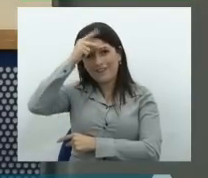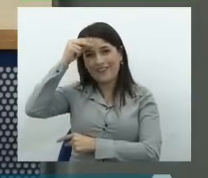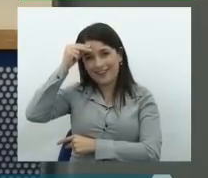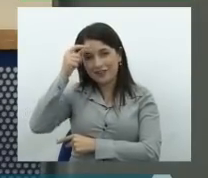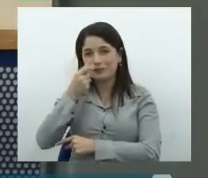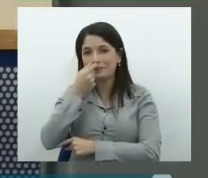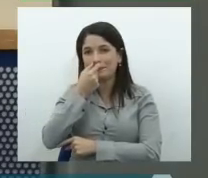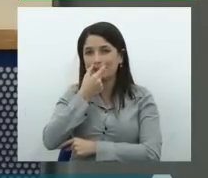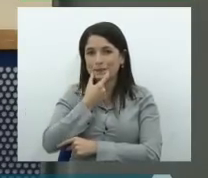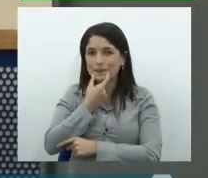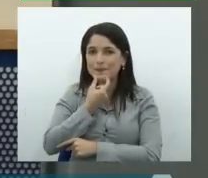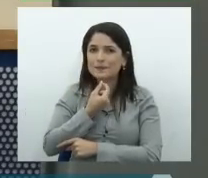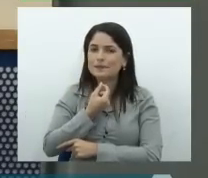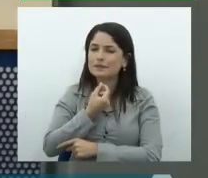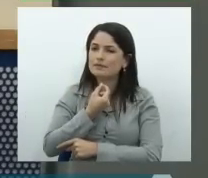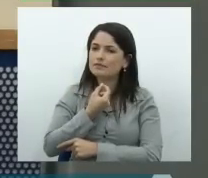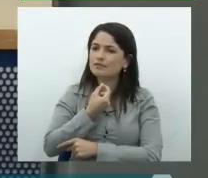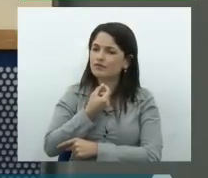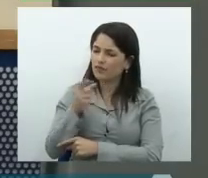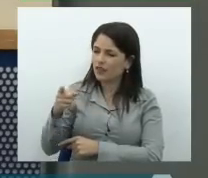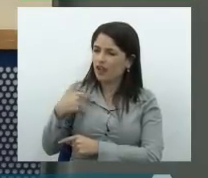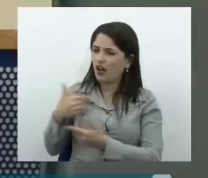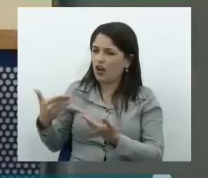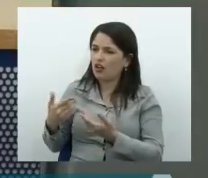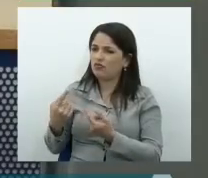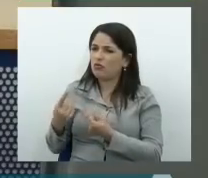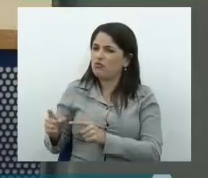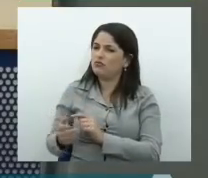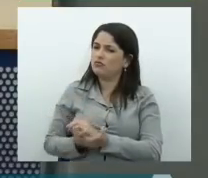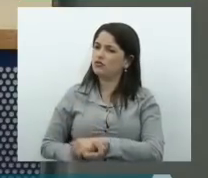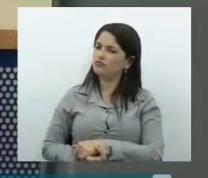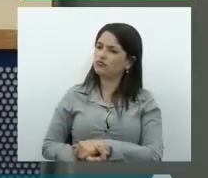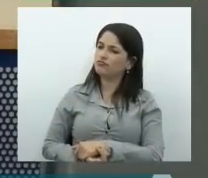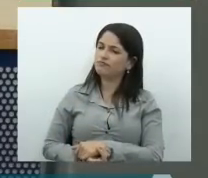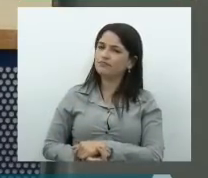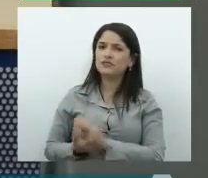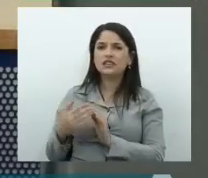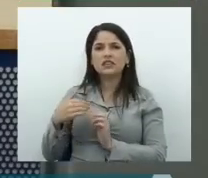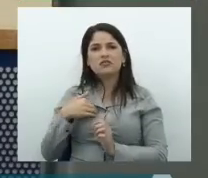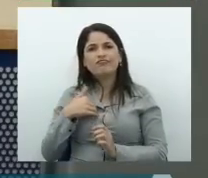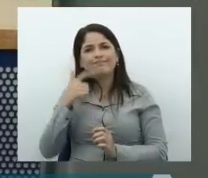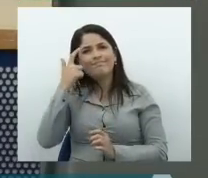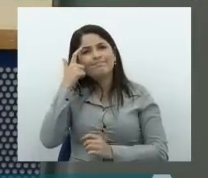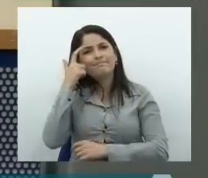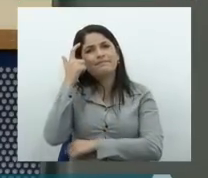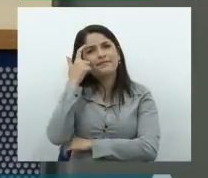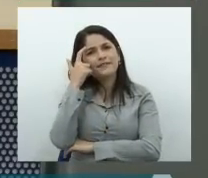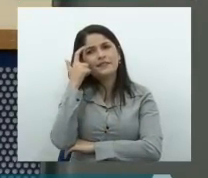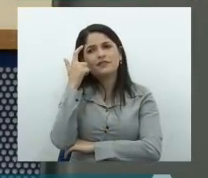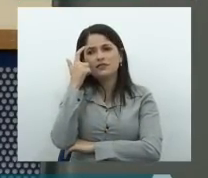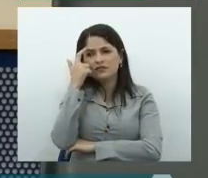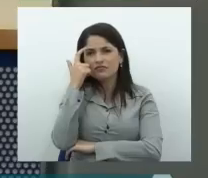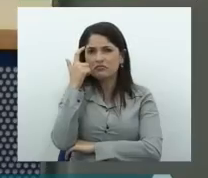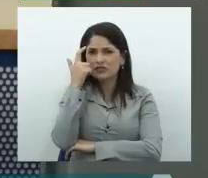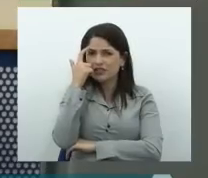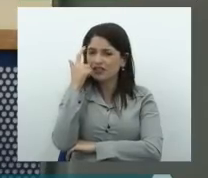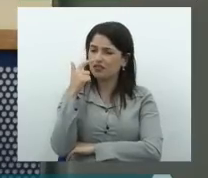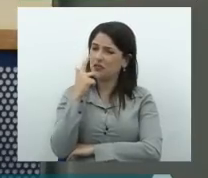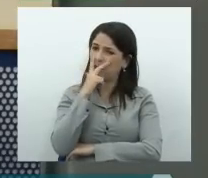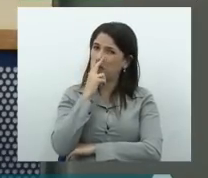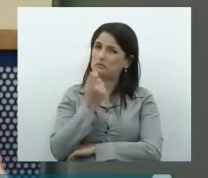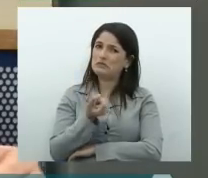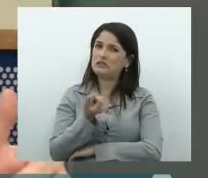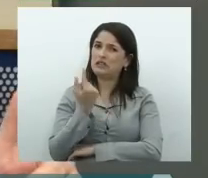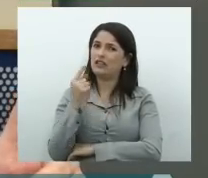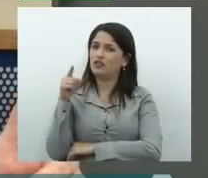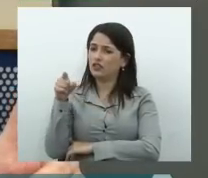me indagando aqui no meu coração de operário, sempre gera uma pergunta. Não há uma crise moral do senhor ter